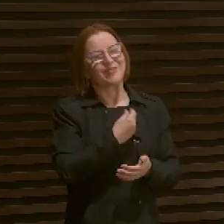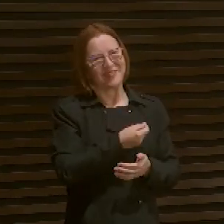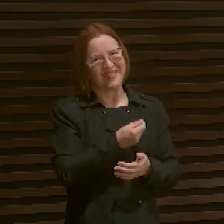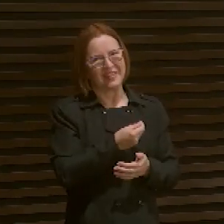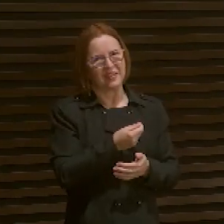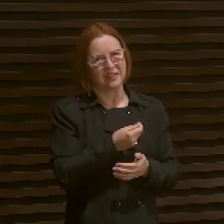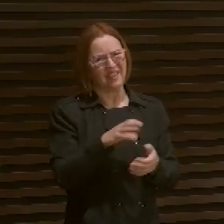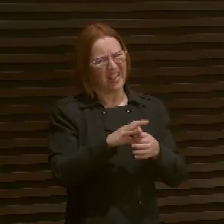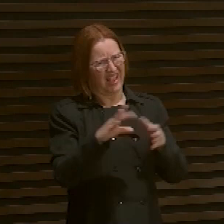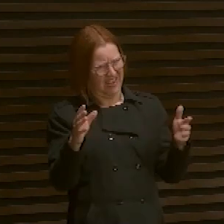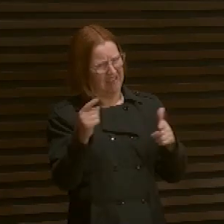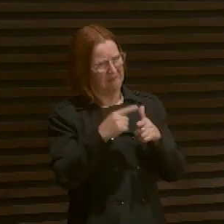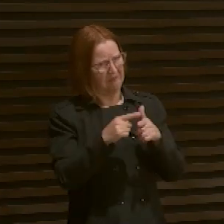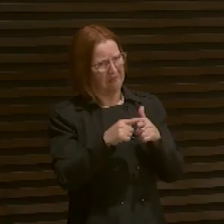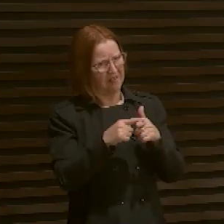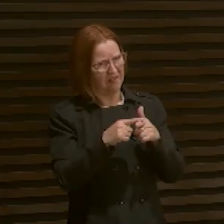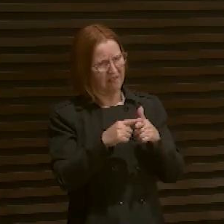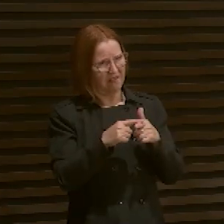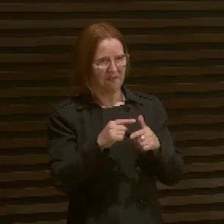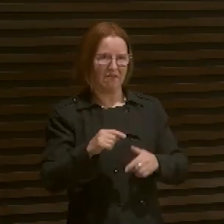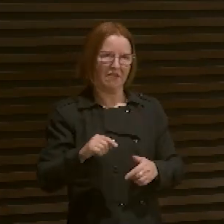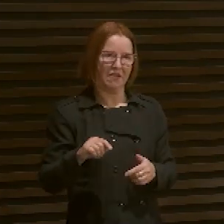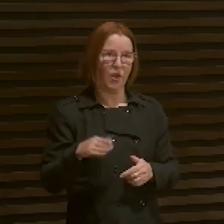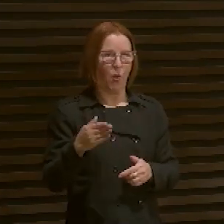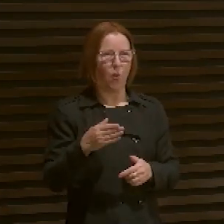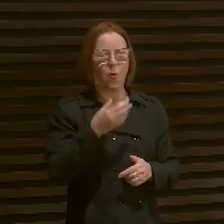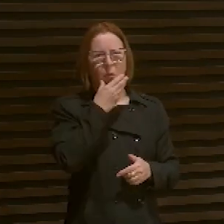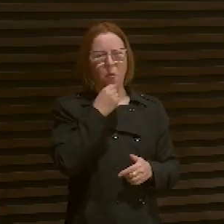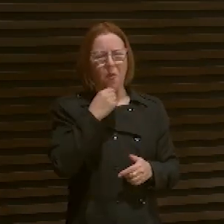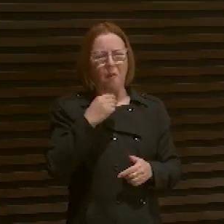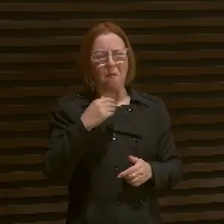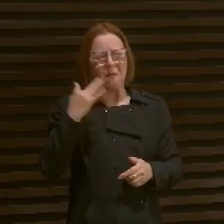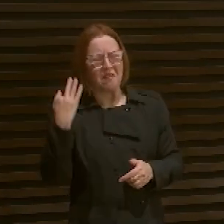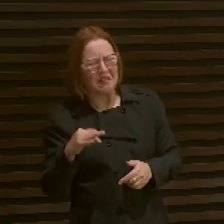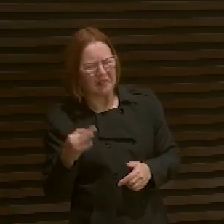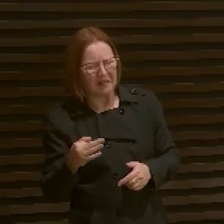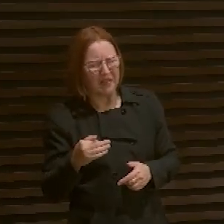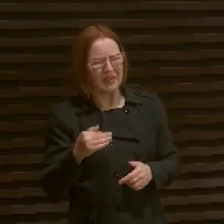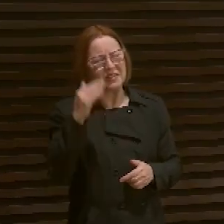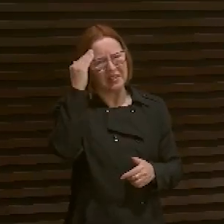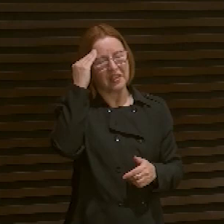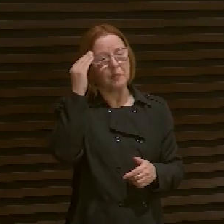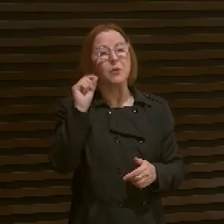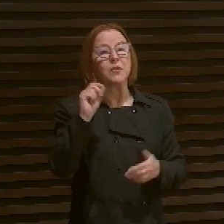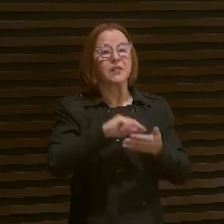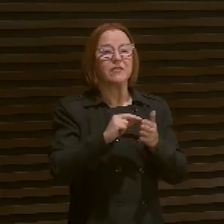tribulação? Ou o homem de dores que sabe o que é padecer? A sua